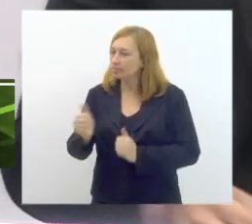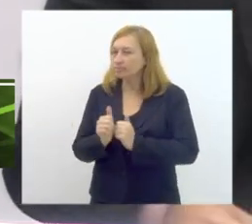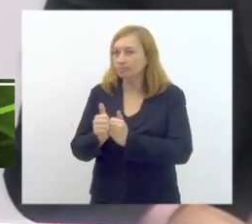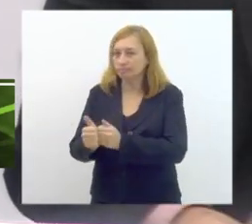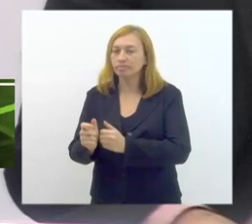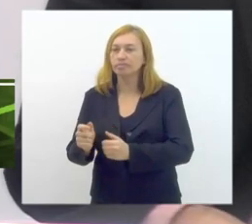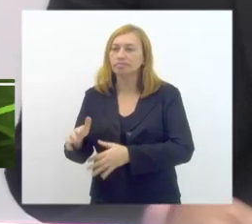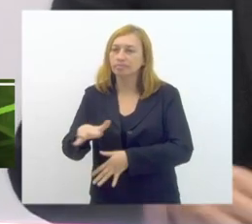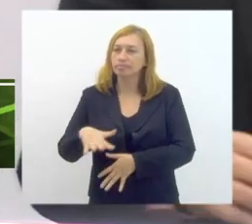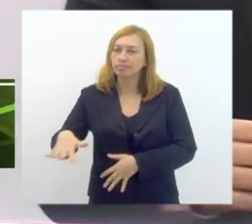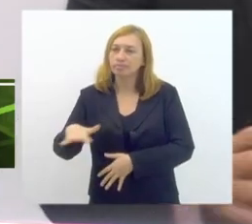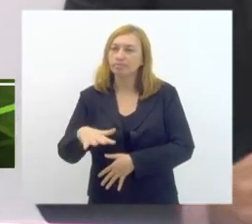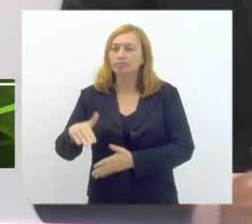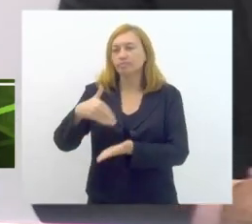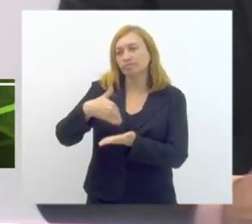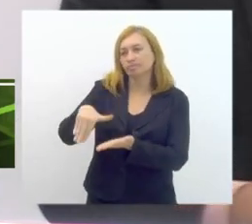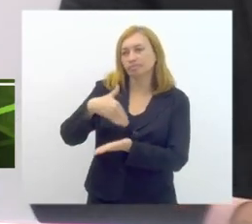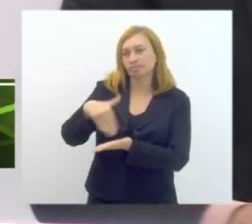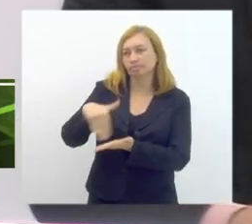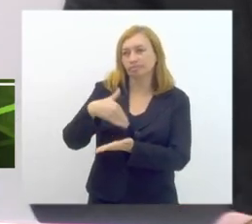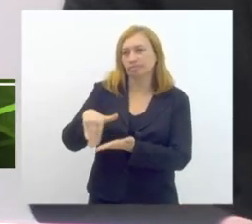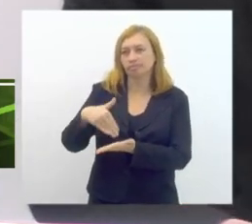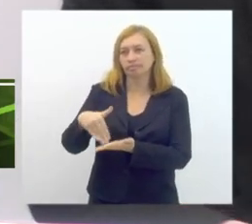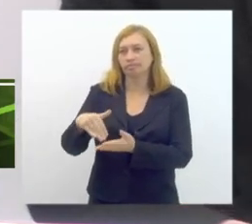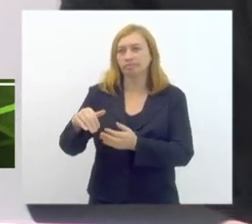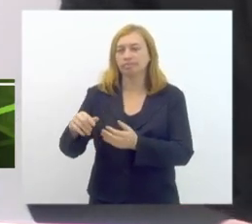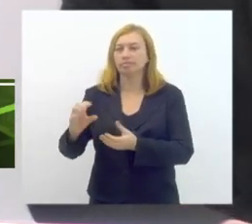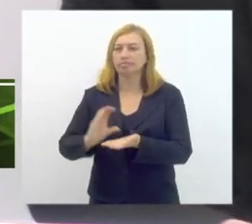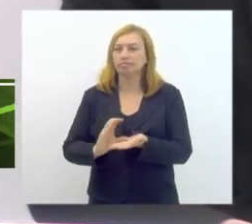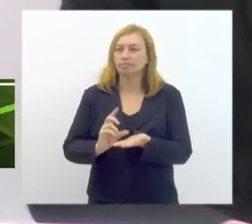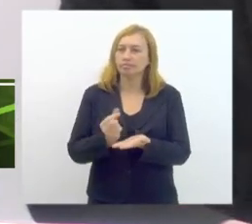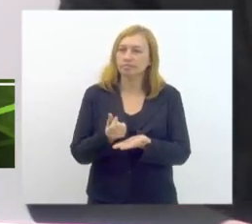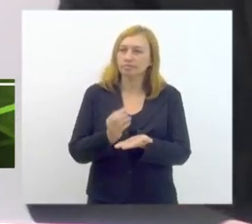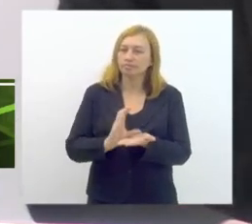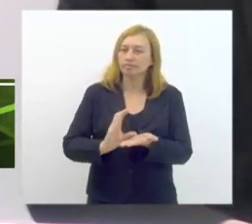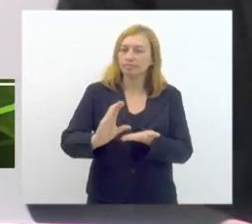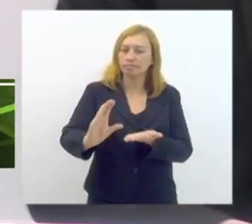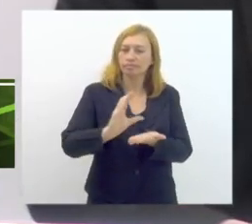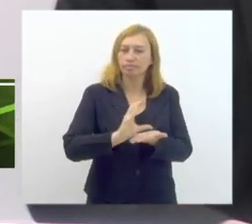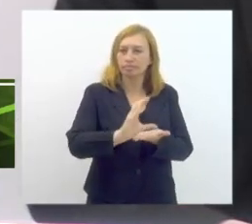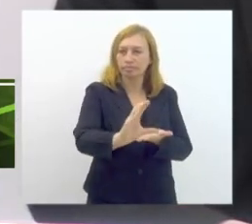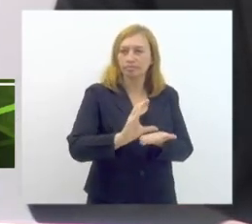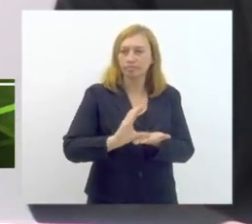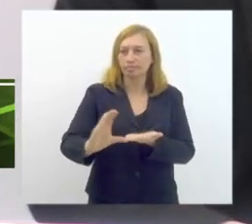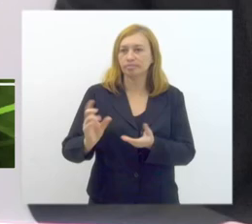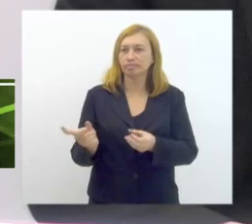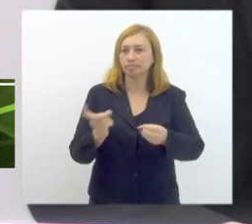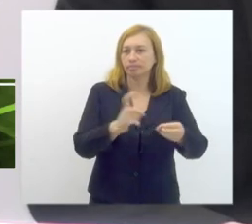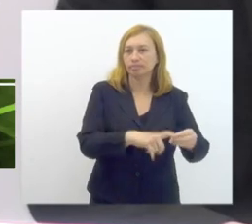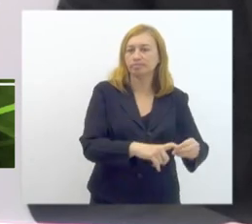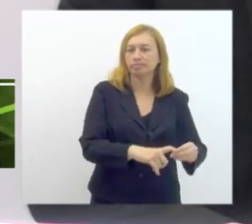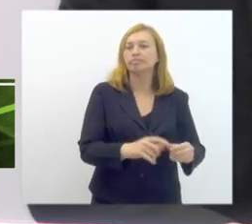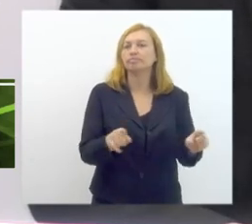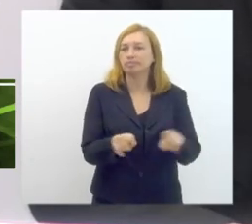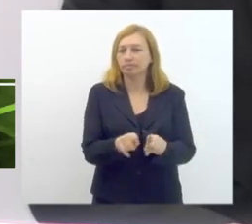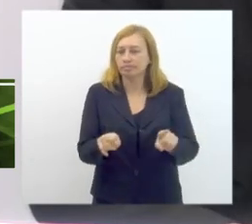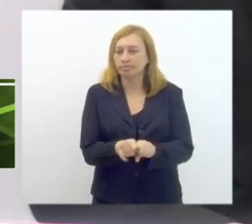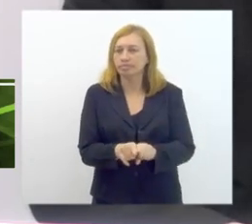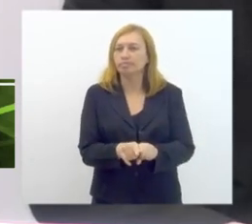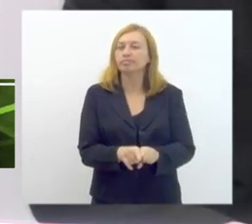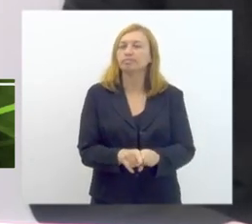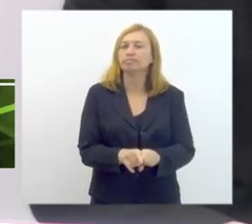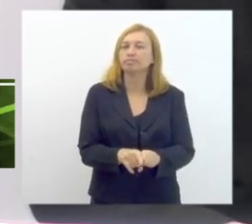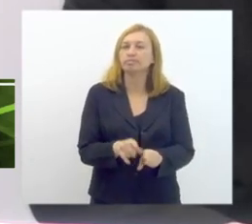em outras áreas, de outras secretarias, para transferência de recurso para os consórcios, para que também se